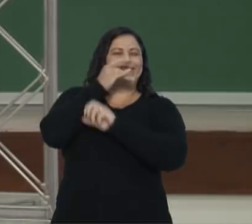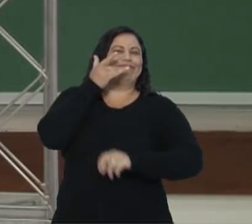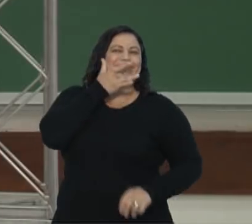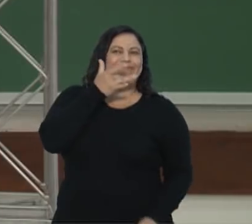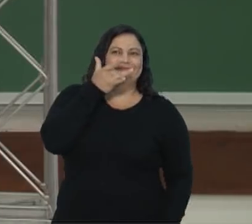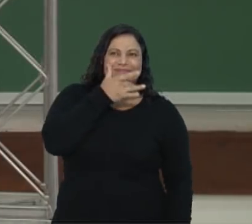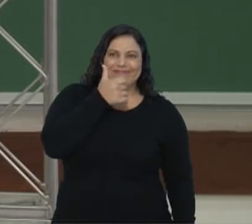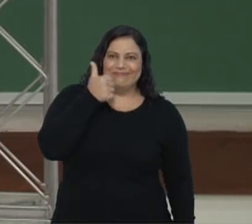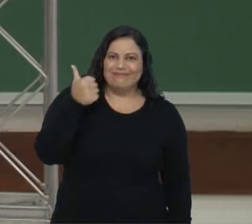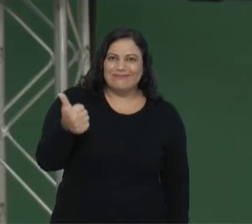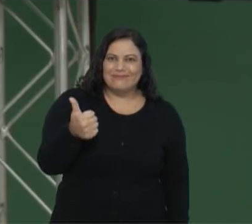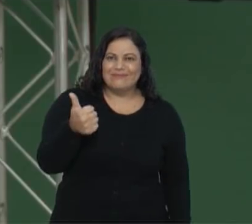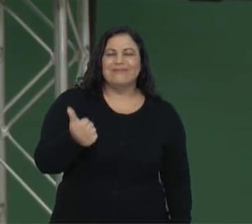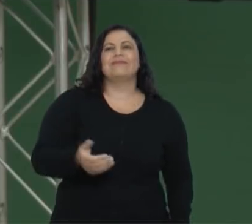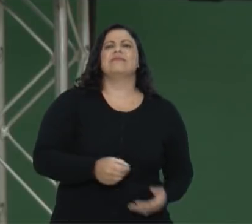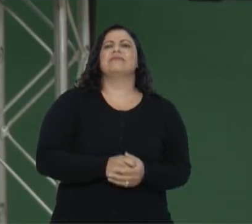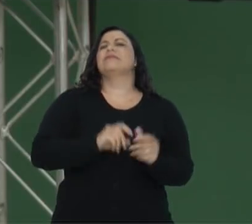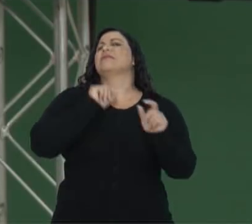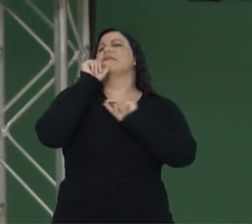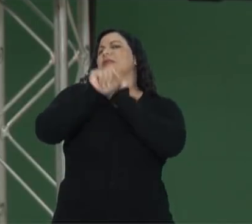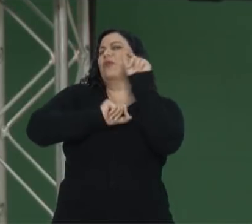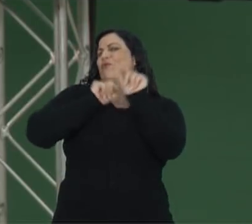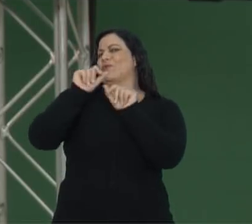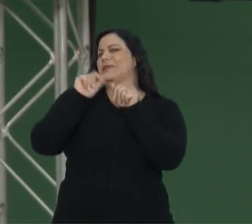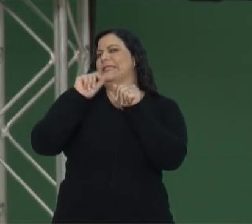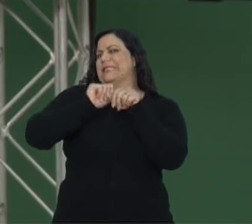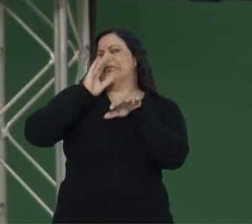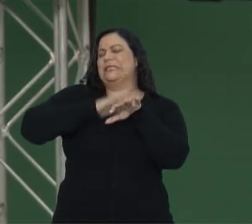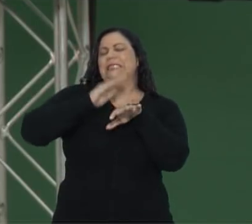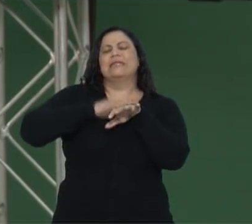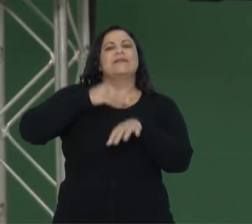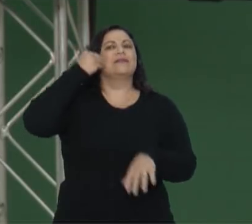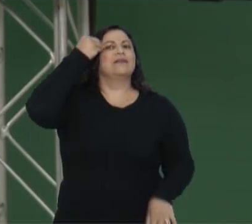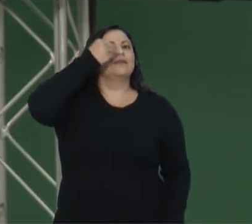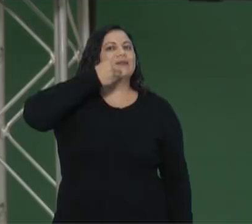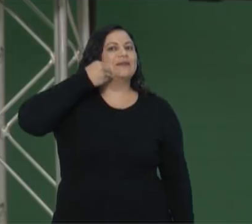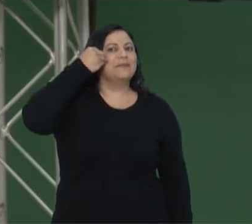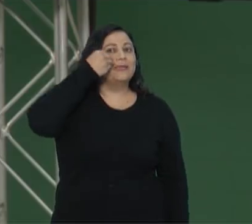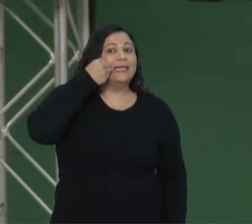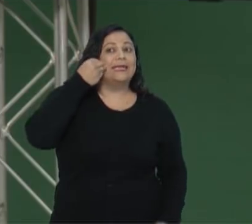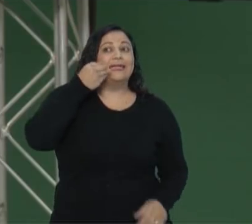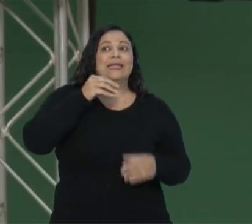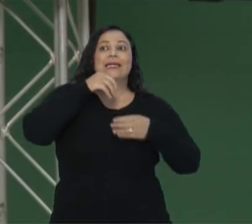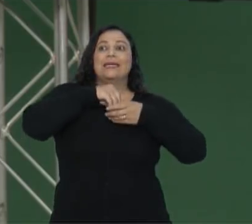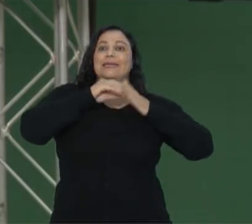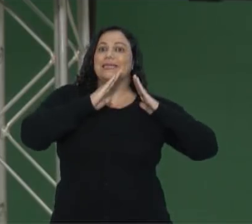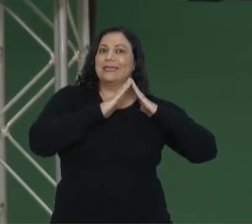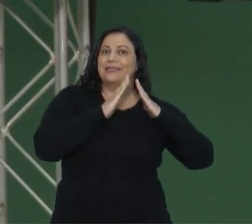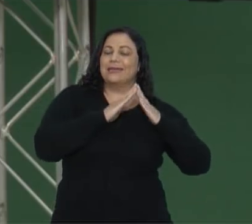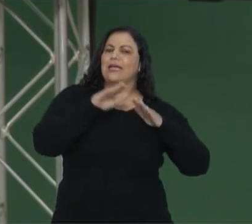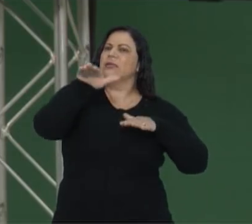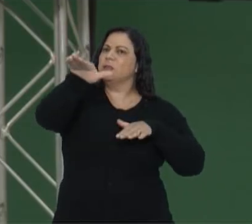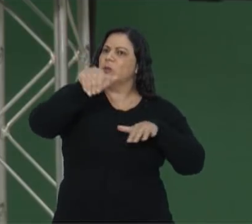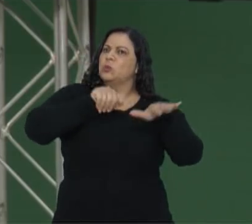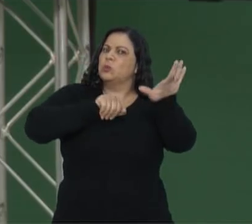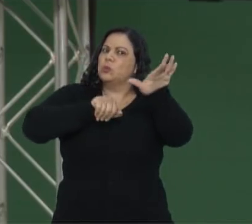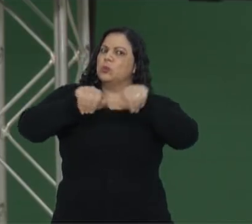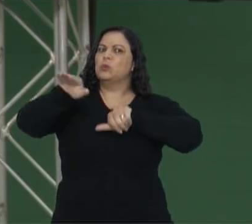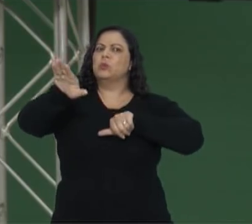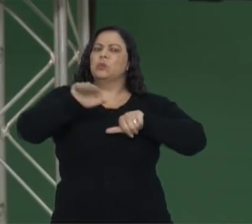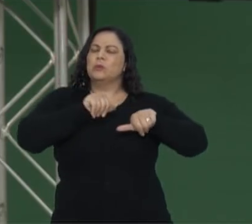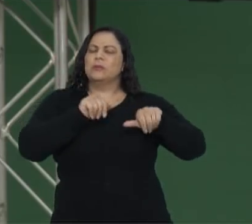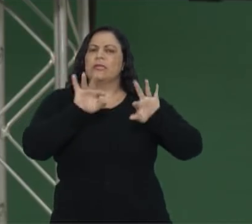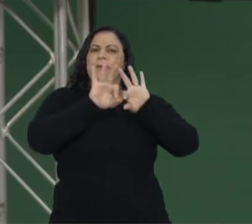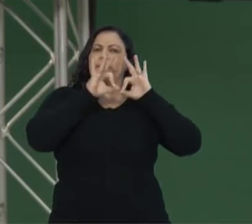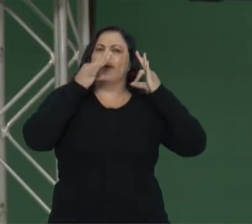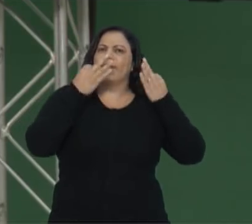gostoso. Que tal você fazer uma experiência na sua casa? Chama quem mora com você, né? Os